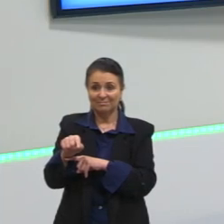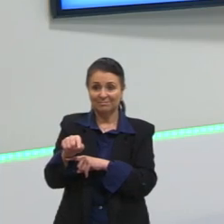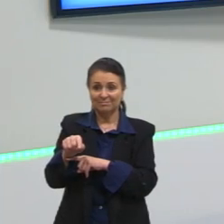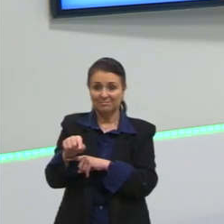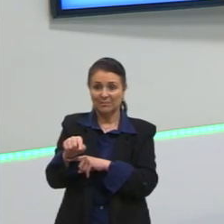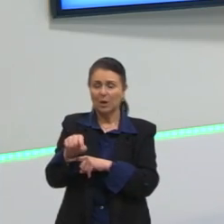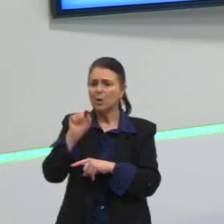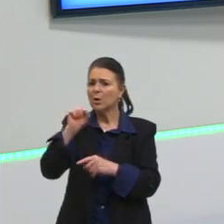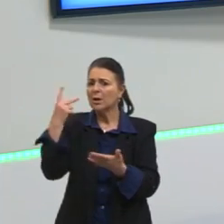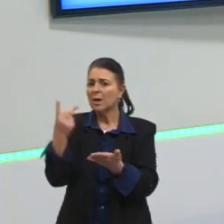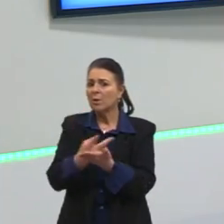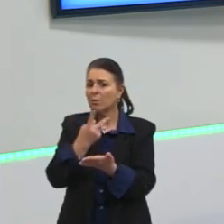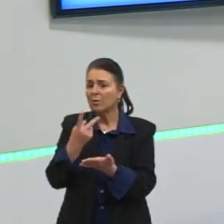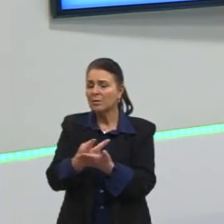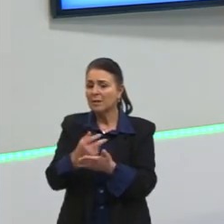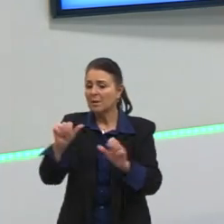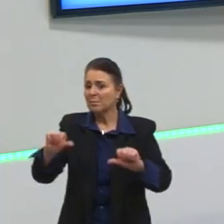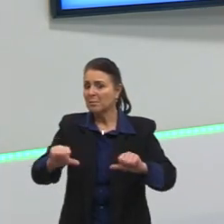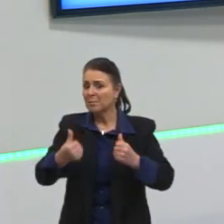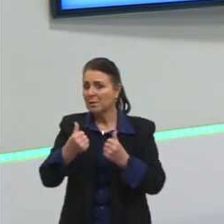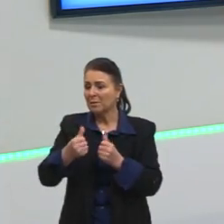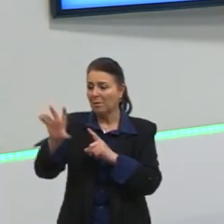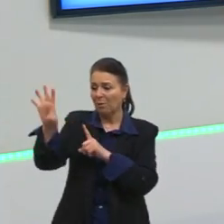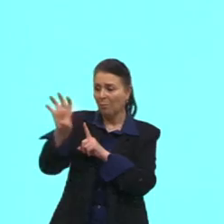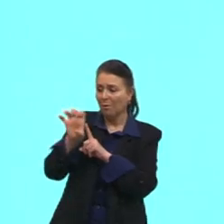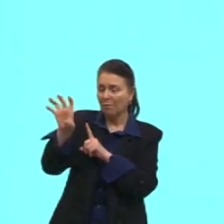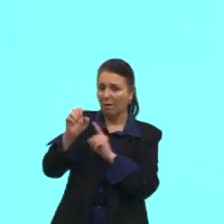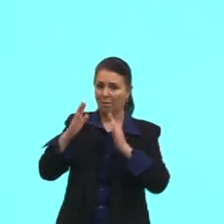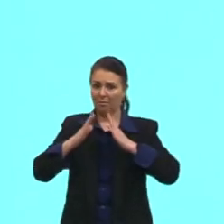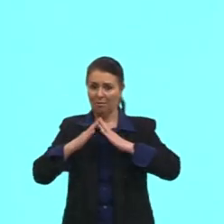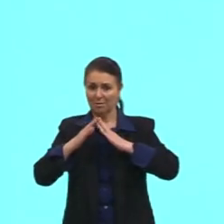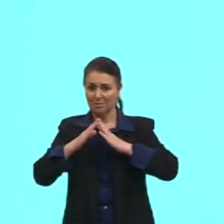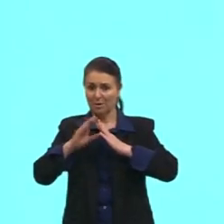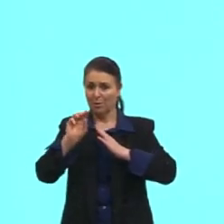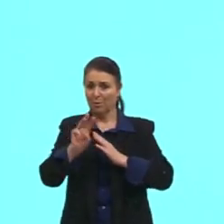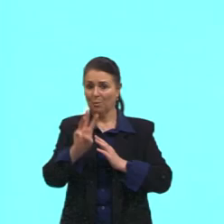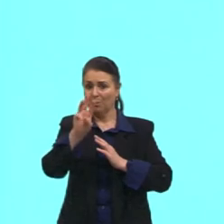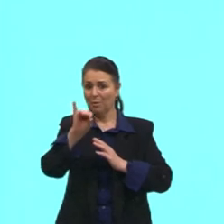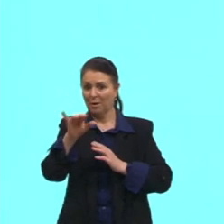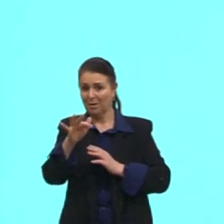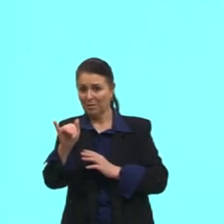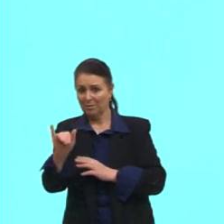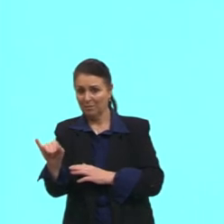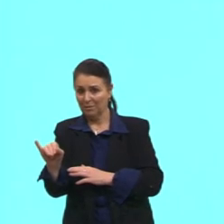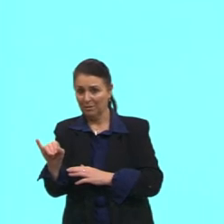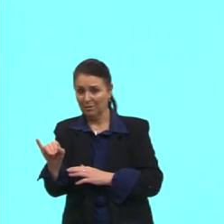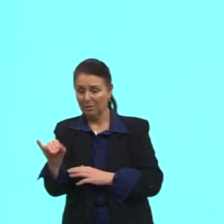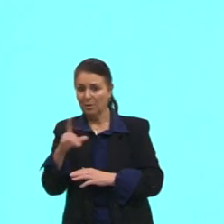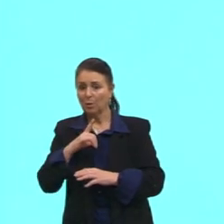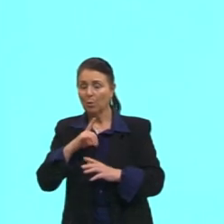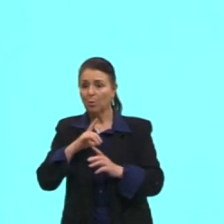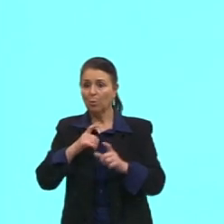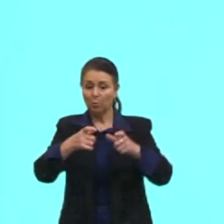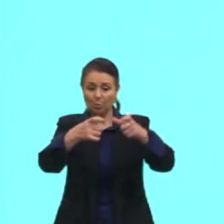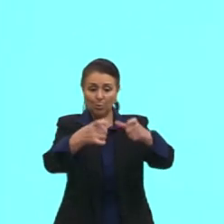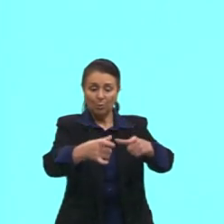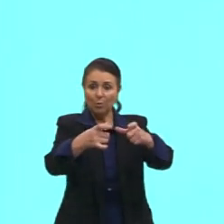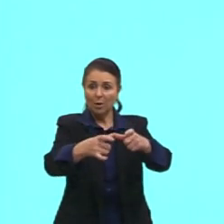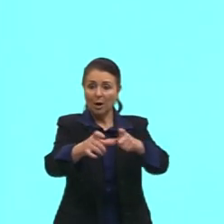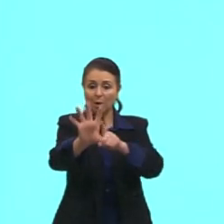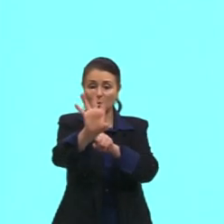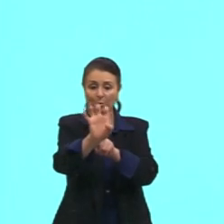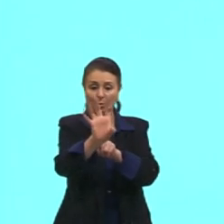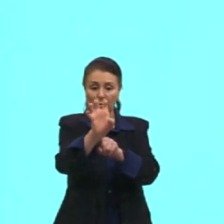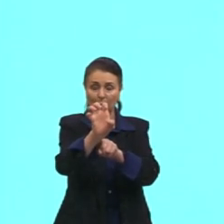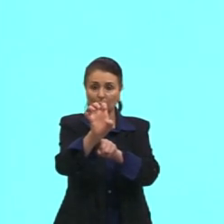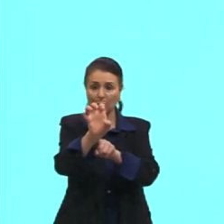E o que acontece para a gente melhorar esse sinal? O que a gente tem que fazer? A gente tem que posicionar o nosso roteador numa localidade mais